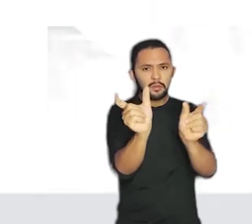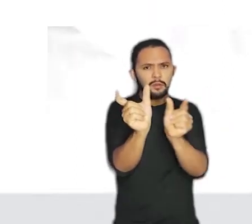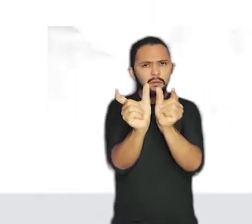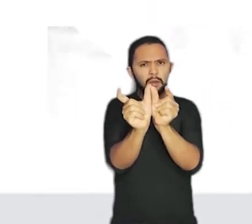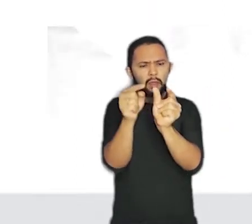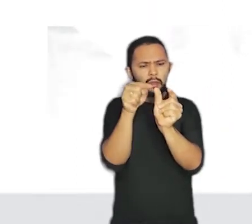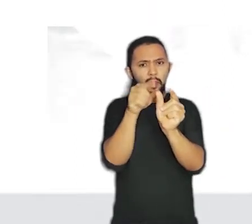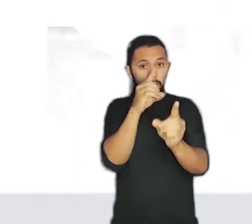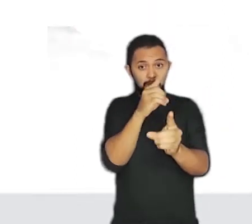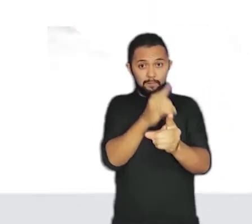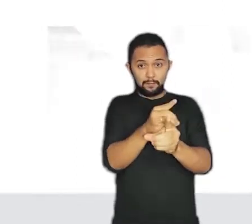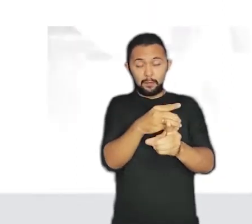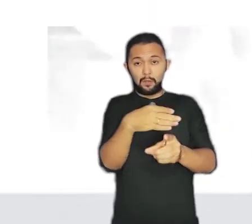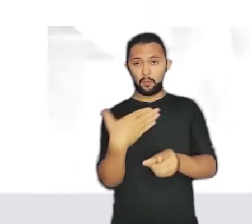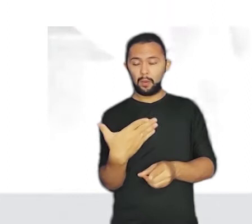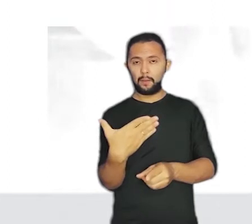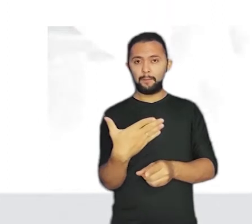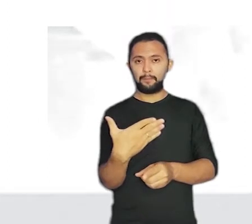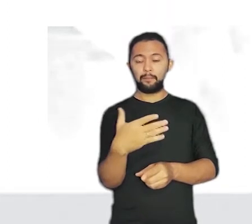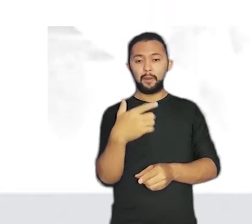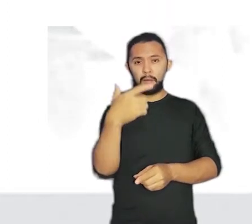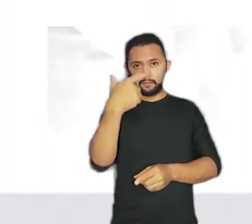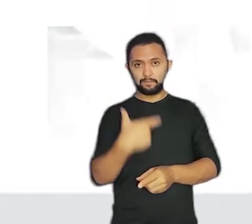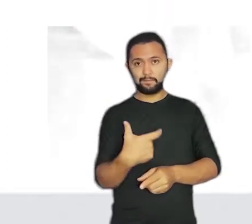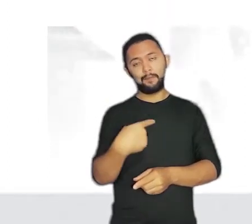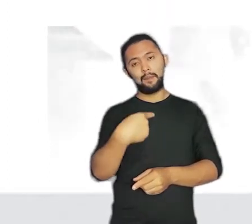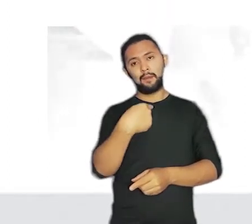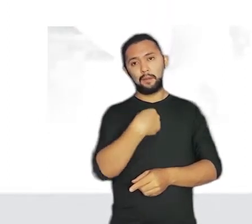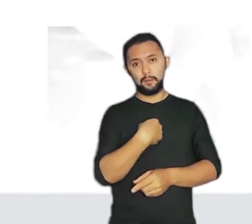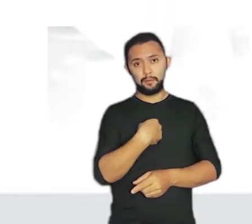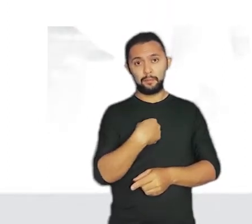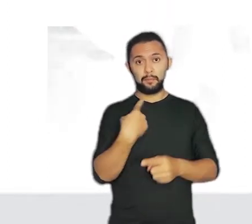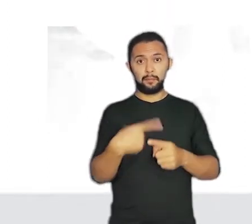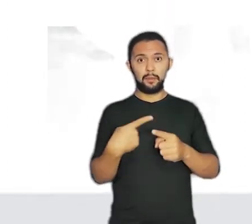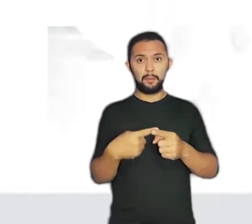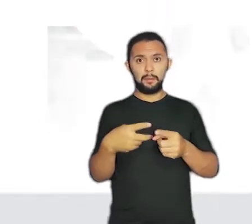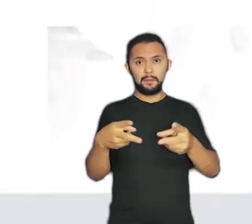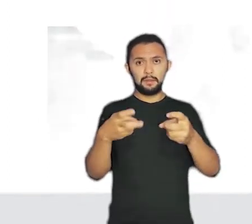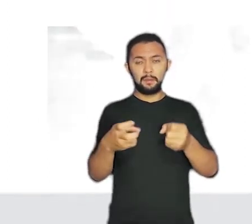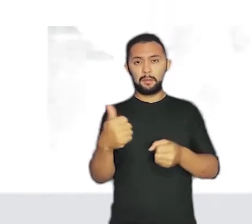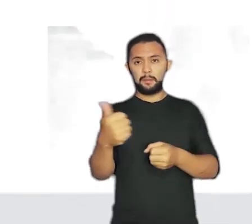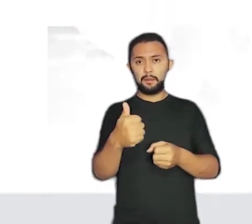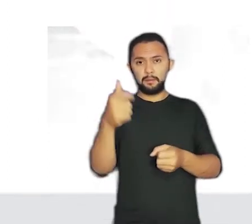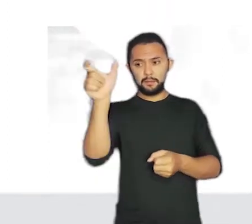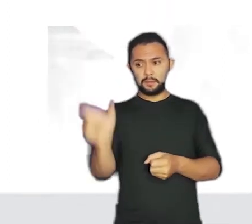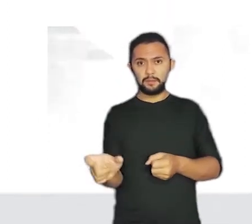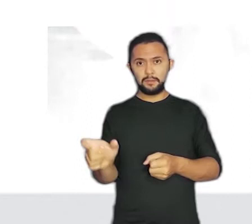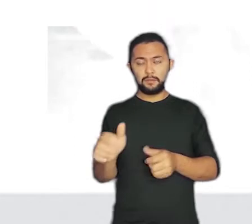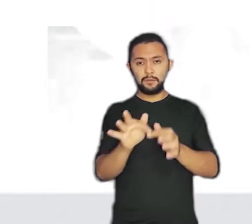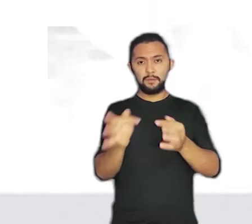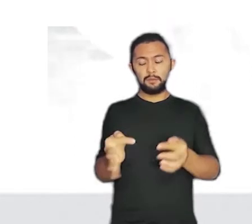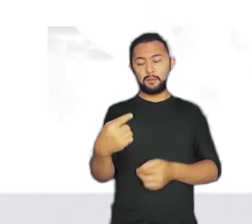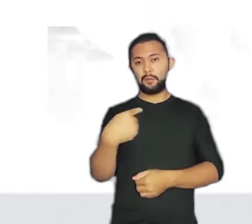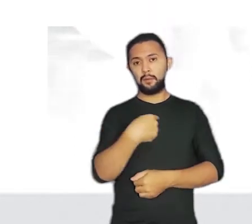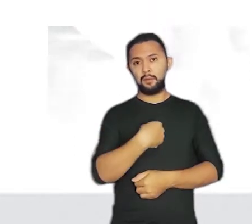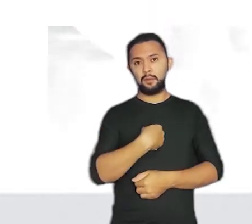certo. Ela deixei, não dá certo. Então, eu sei que deixei está conjugado na primeira pessoa do singular, que é o eu.